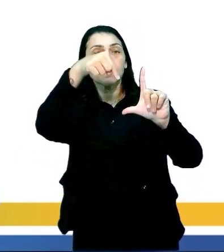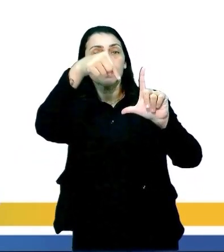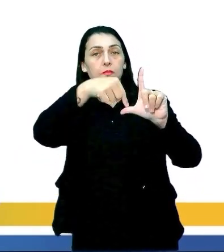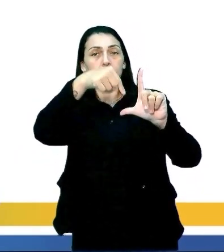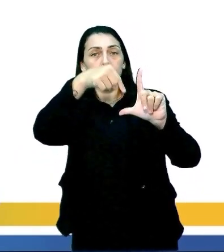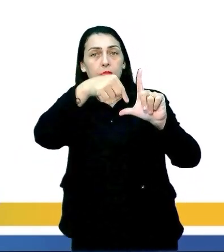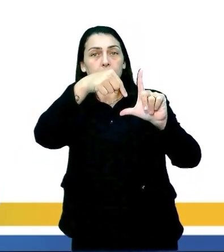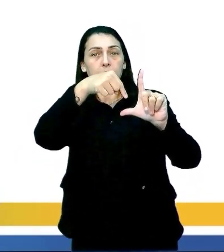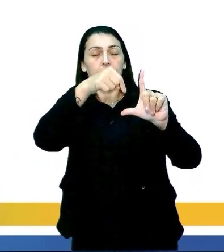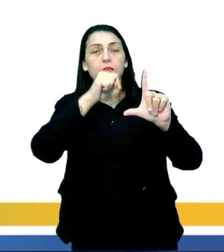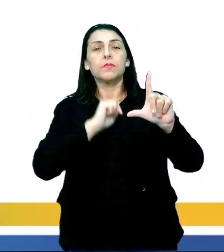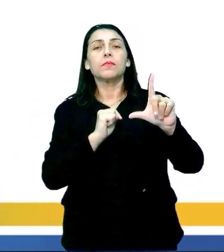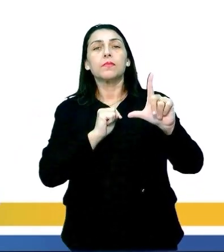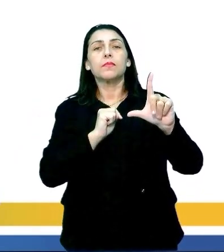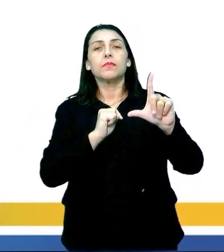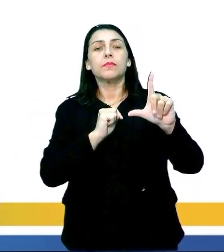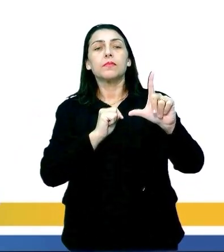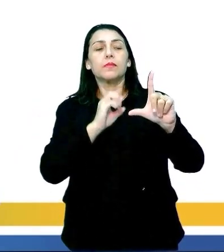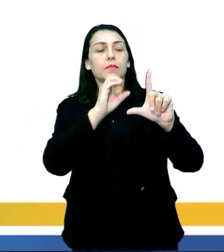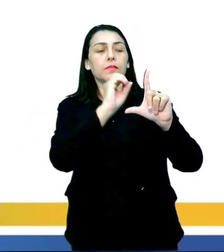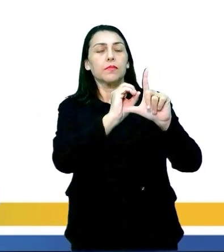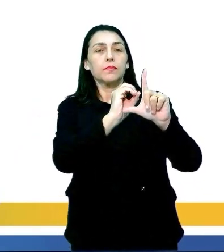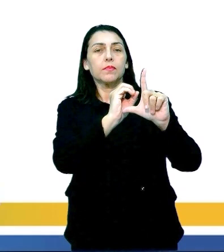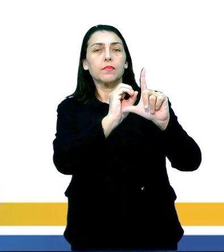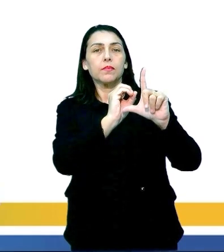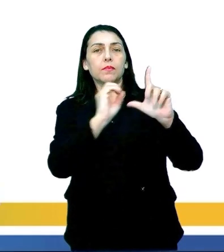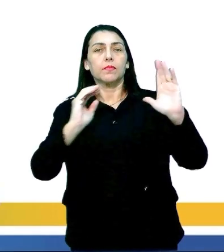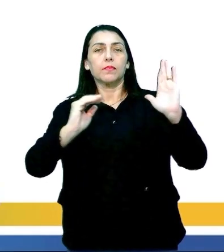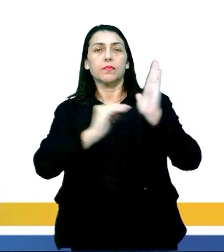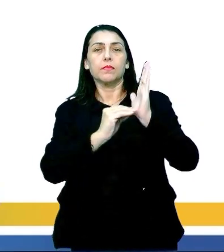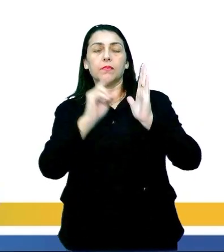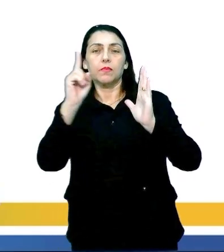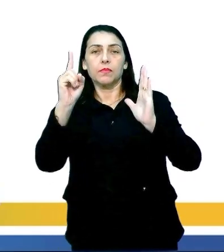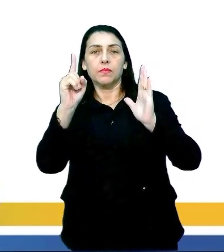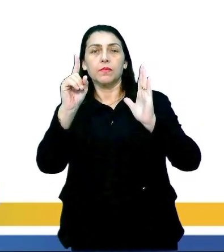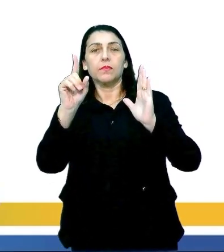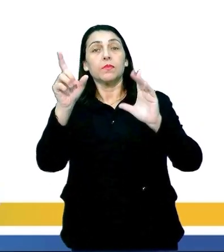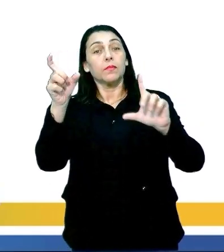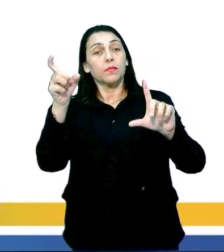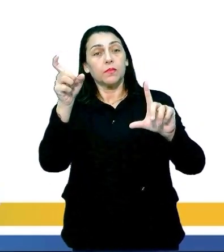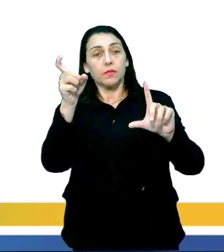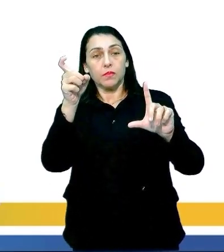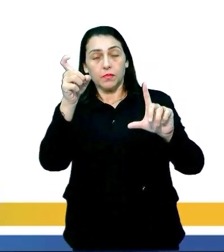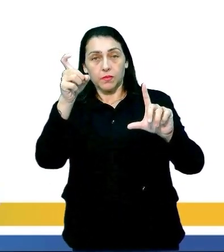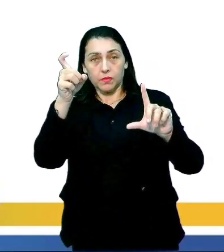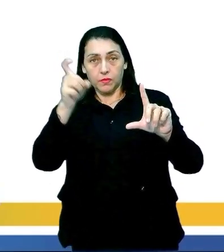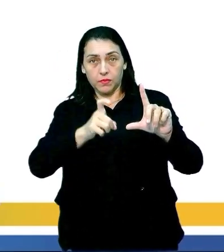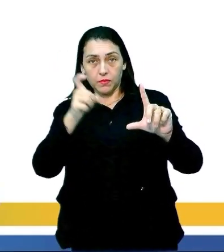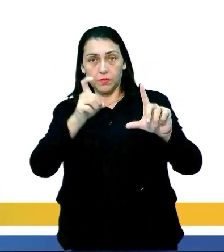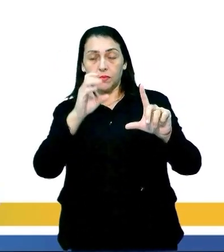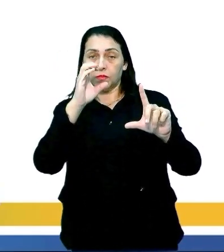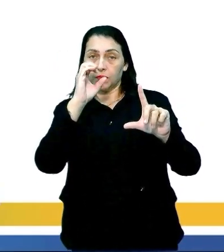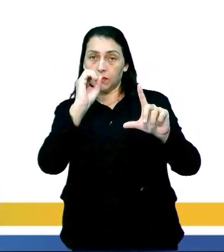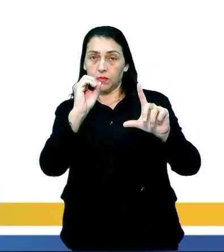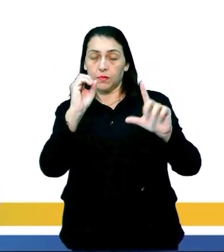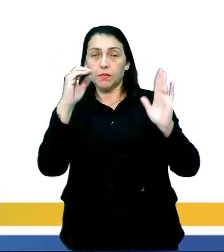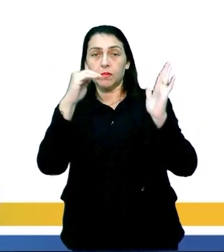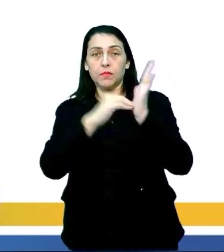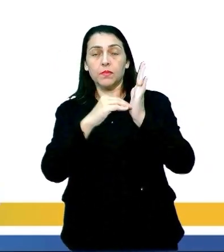gráfico, tudo bem? Ele está de 0 a 1 no eixo X e de 0